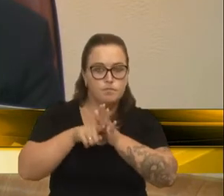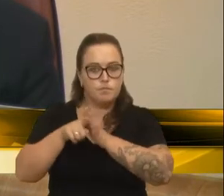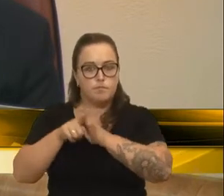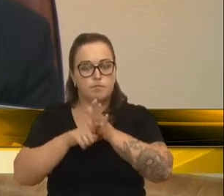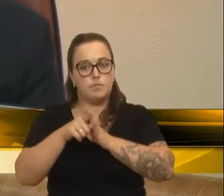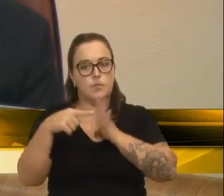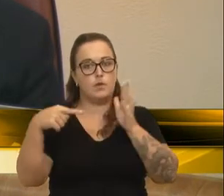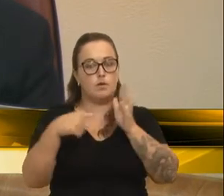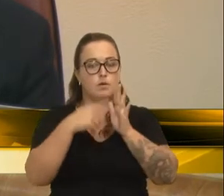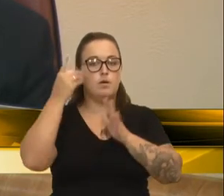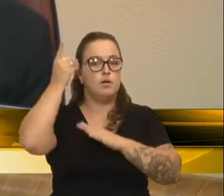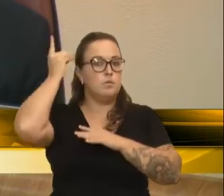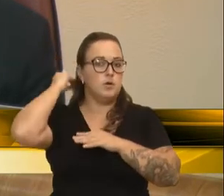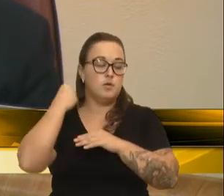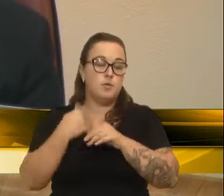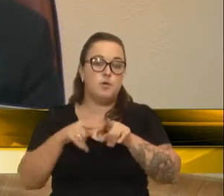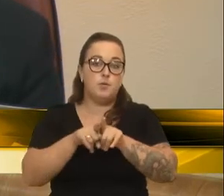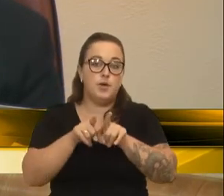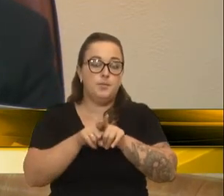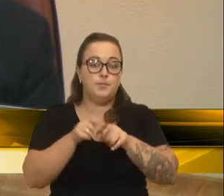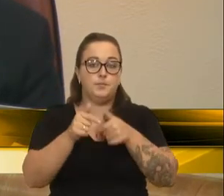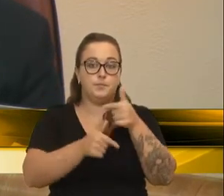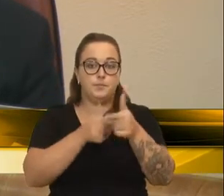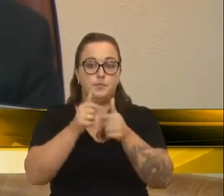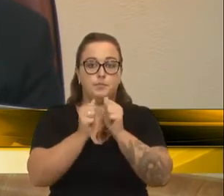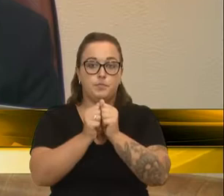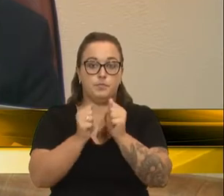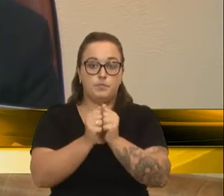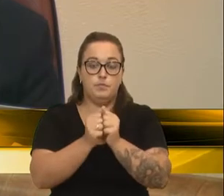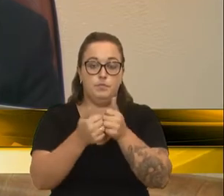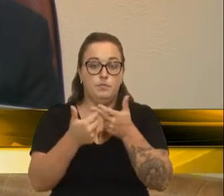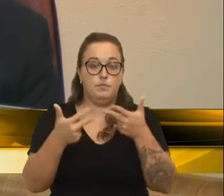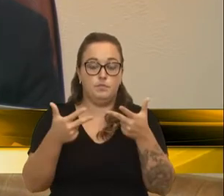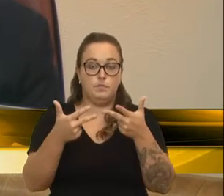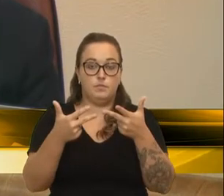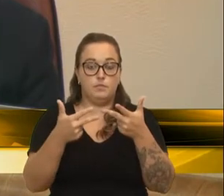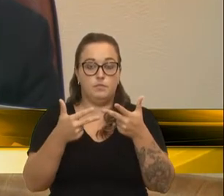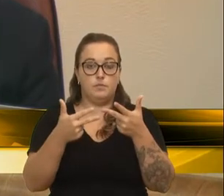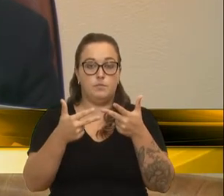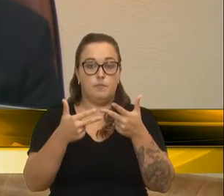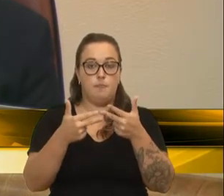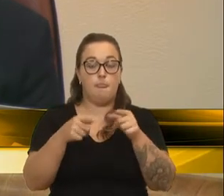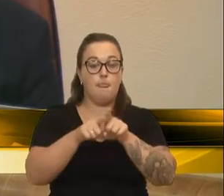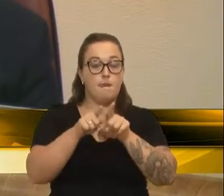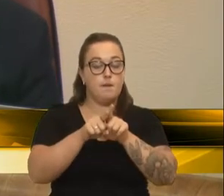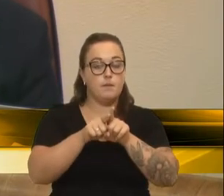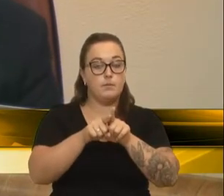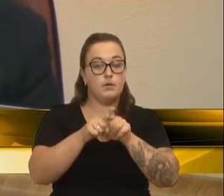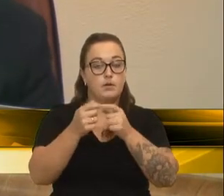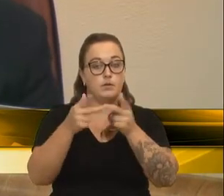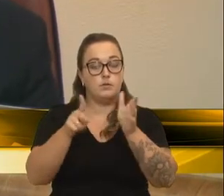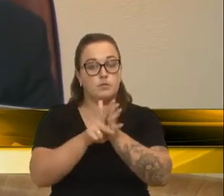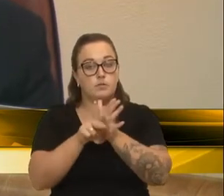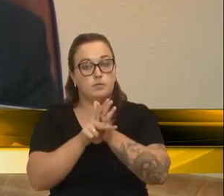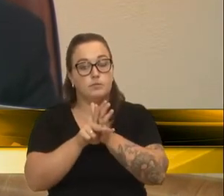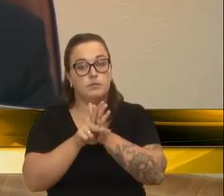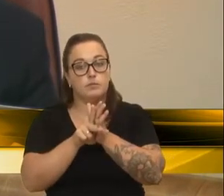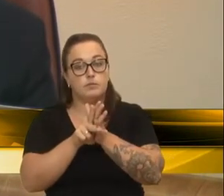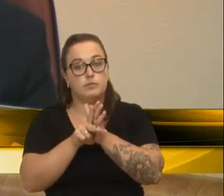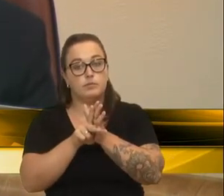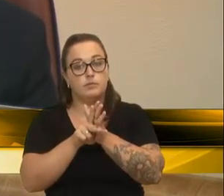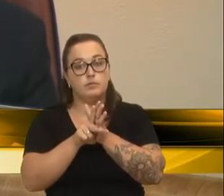denunciado, culminante na aplicação de qualquer medida ou sanção aplicável